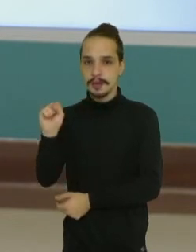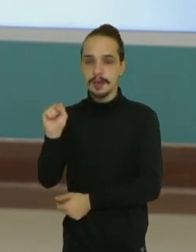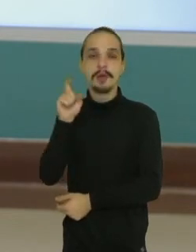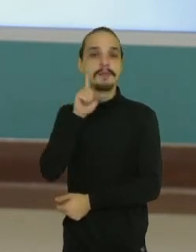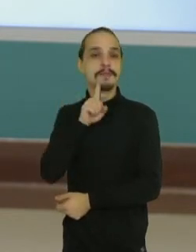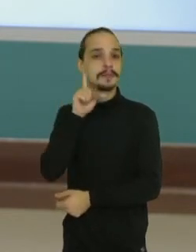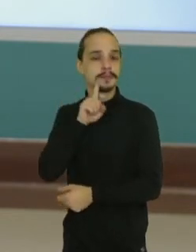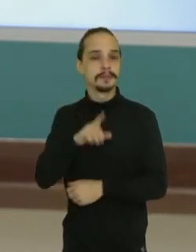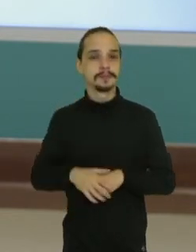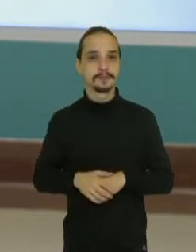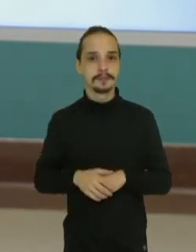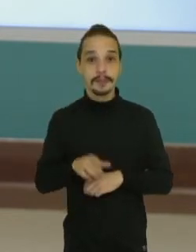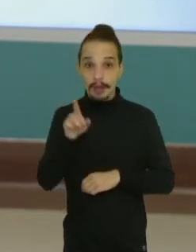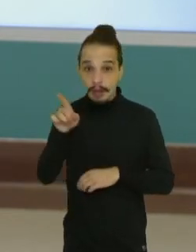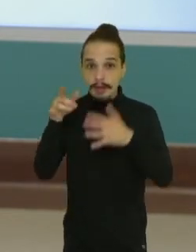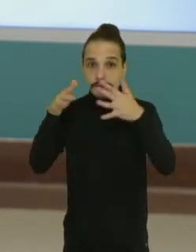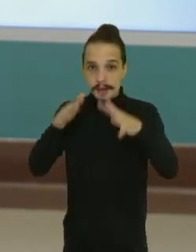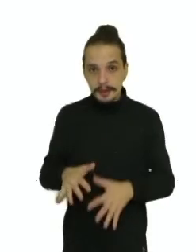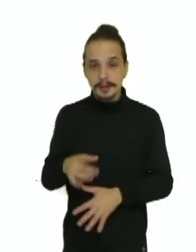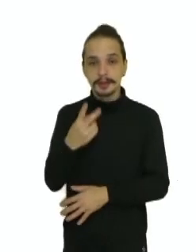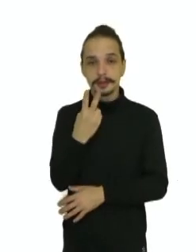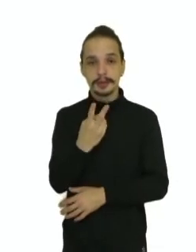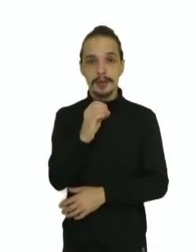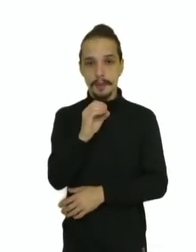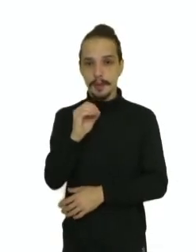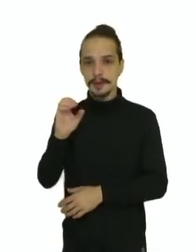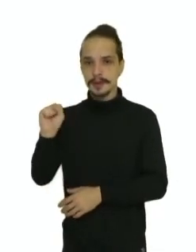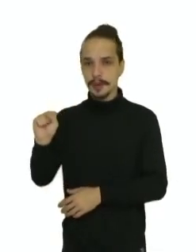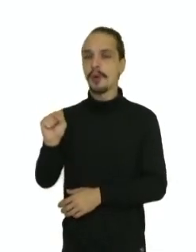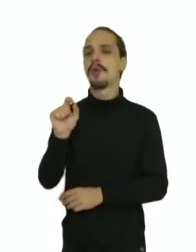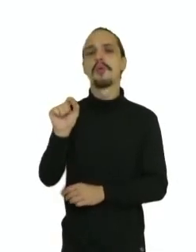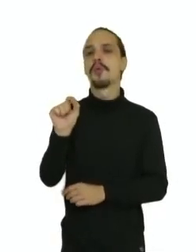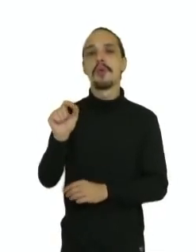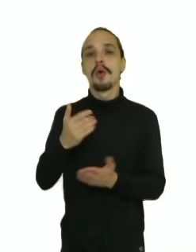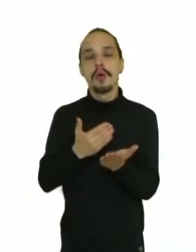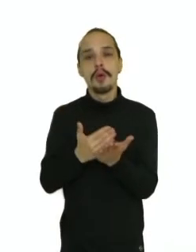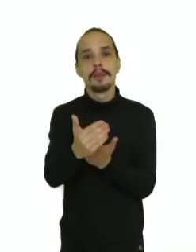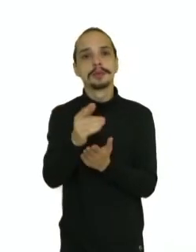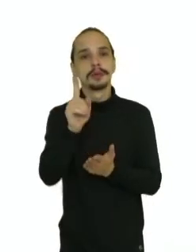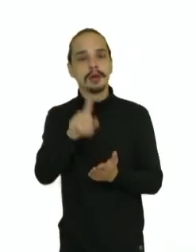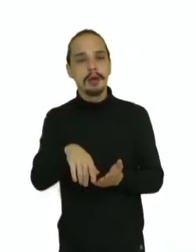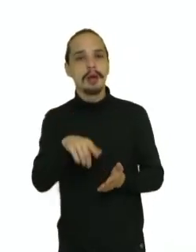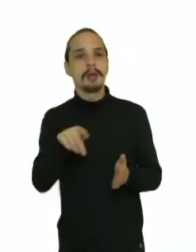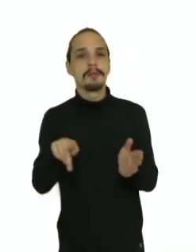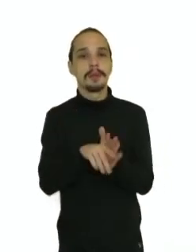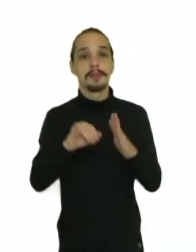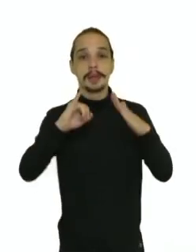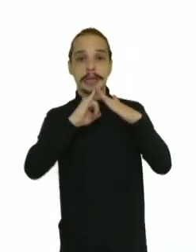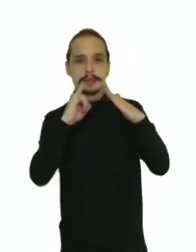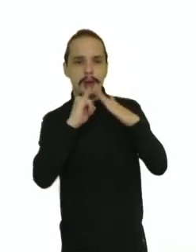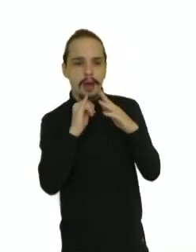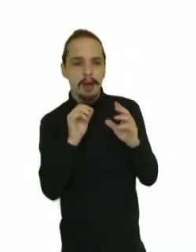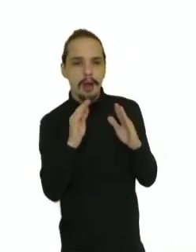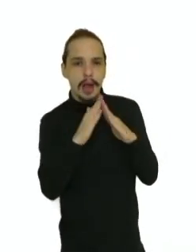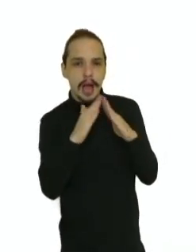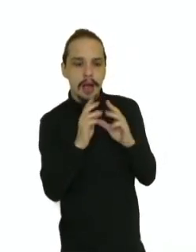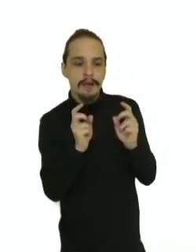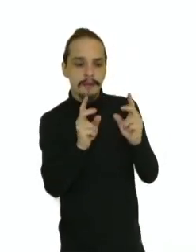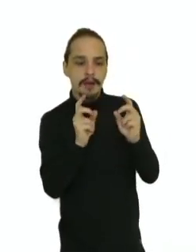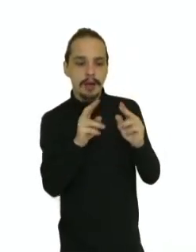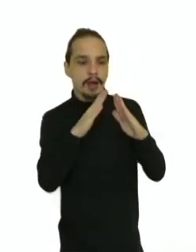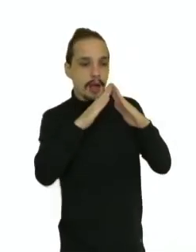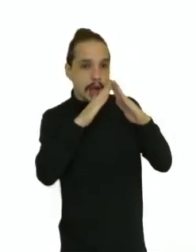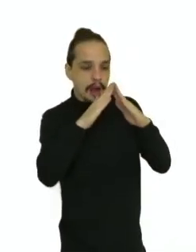Essa crise de 2008, né, ela começou com a especulação imobiliária no país, aonde o valor do imóvel passou